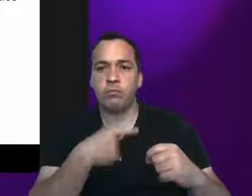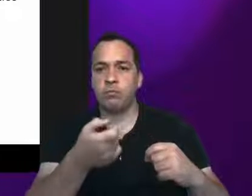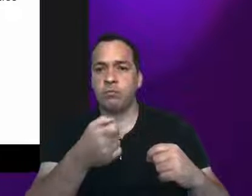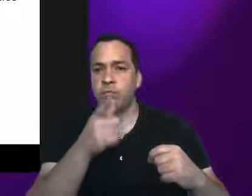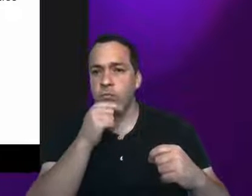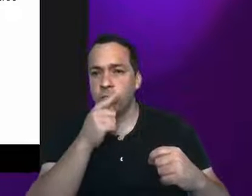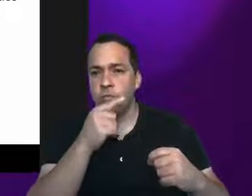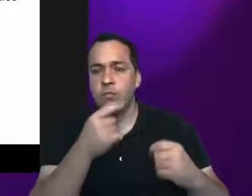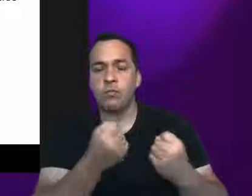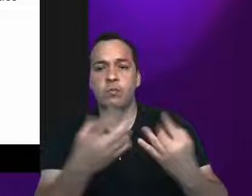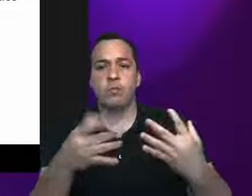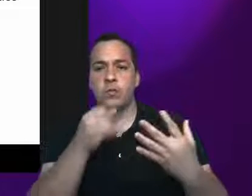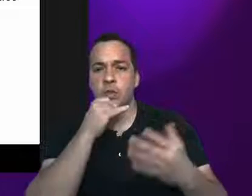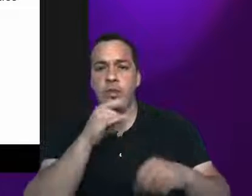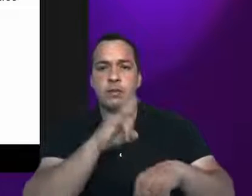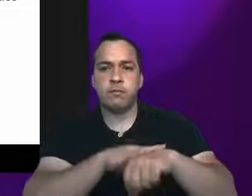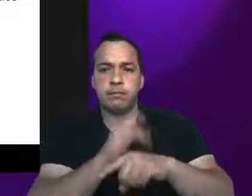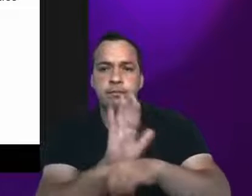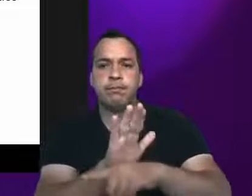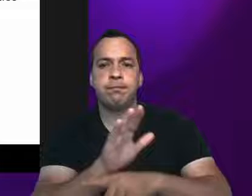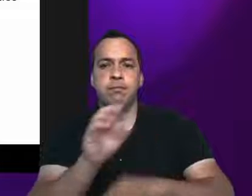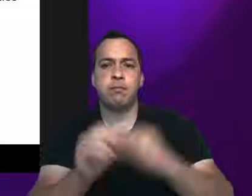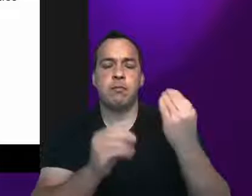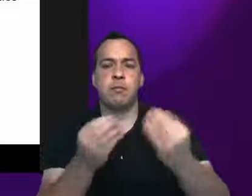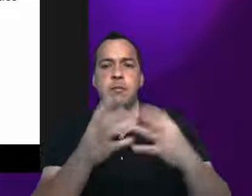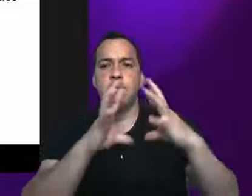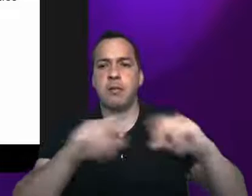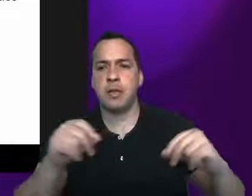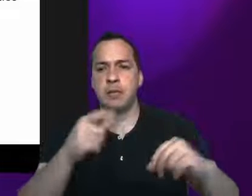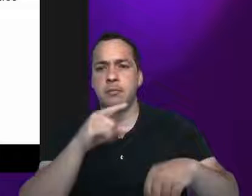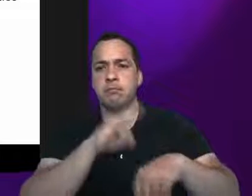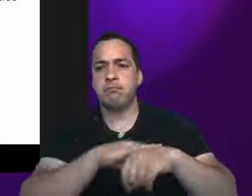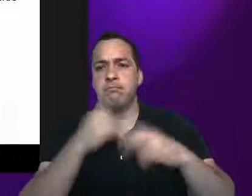ultrafiltração na terapia renal substitutiva.